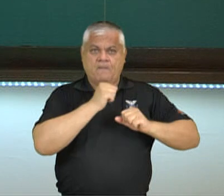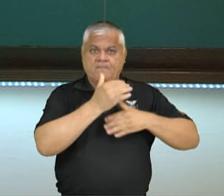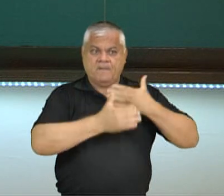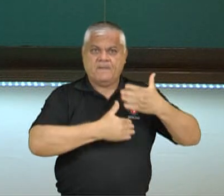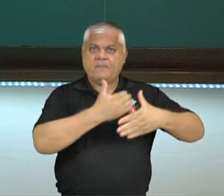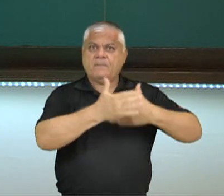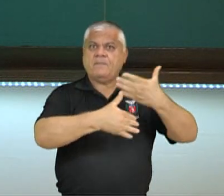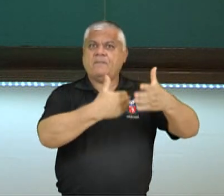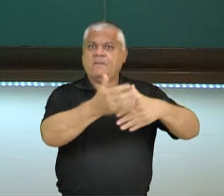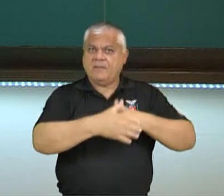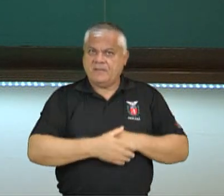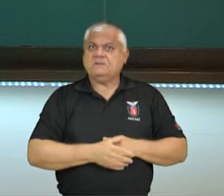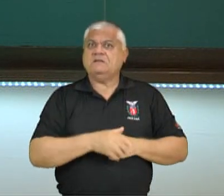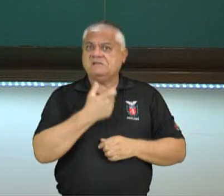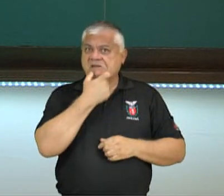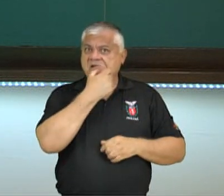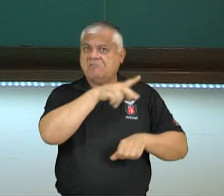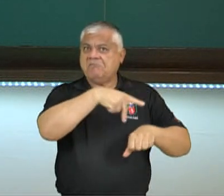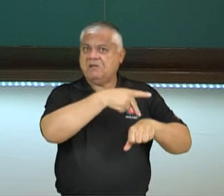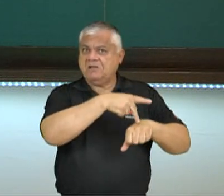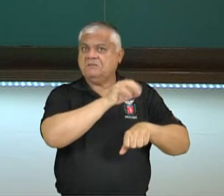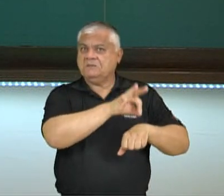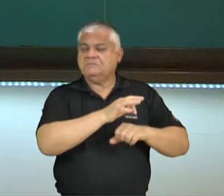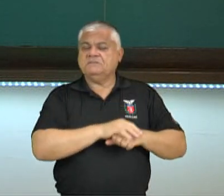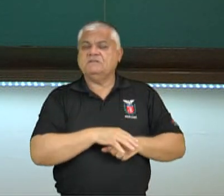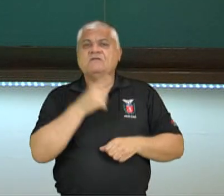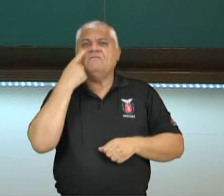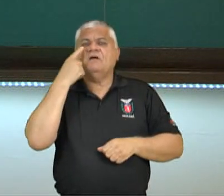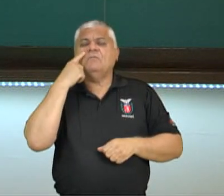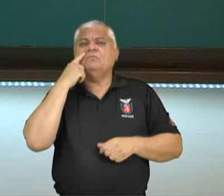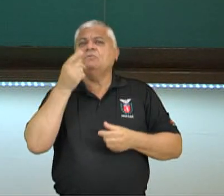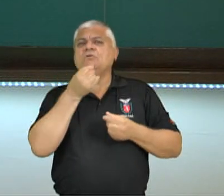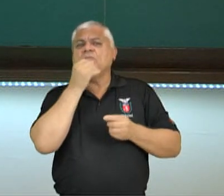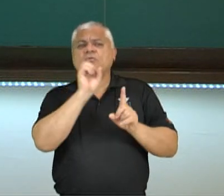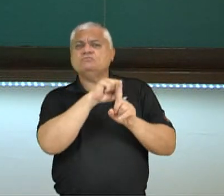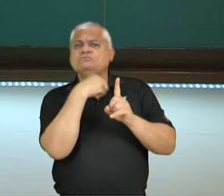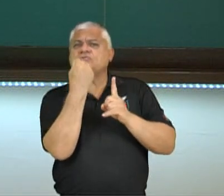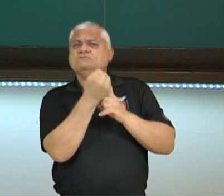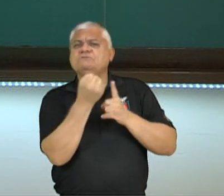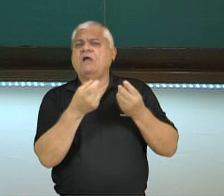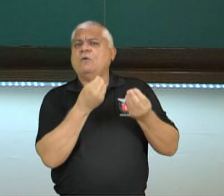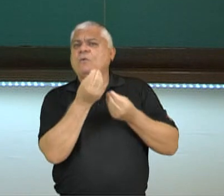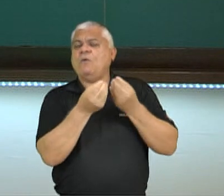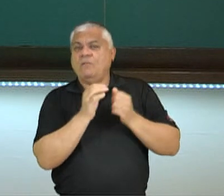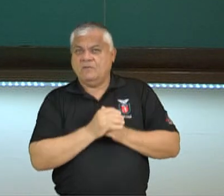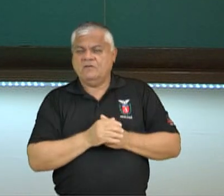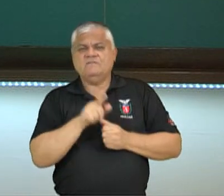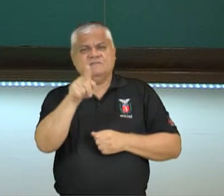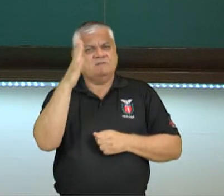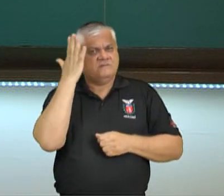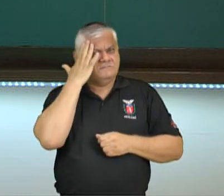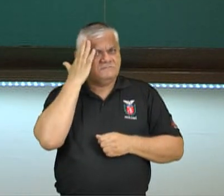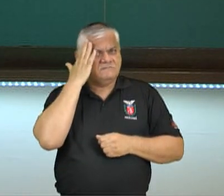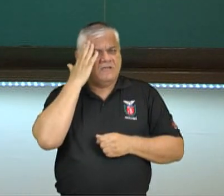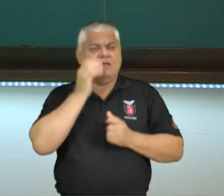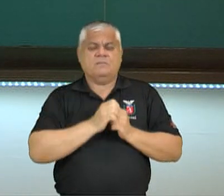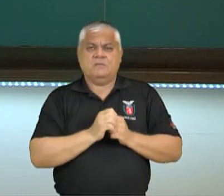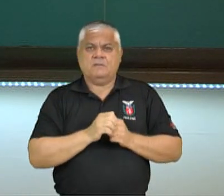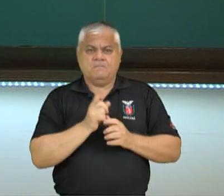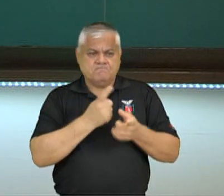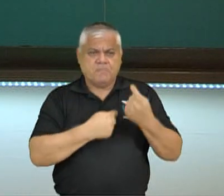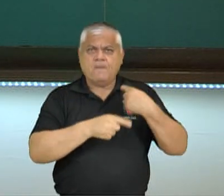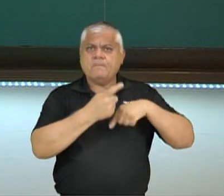Inglesa, Vamos falar aí de alguns aspectos sociais. É sabido por vocês, que a revolução ela é